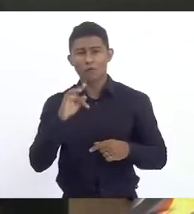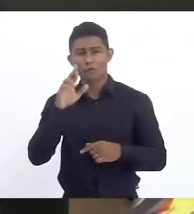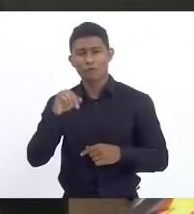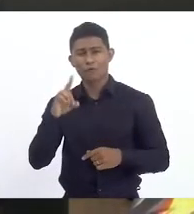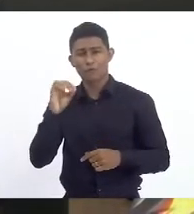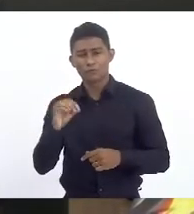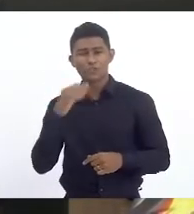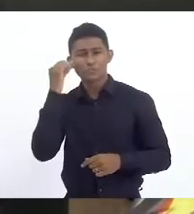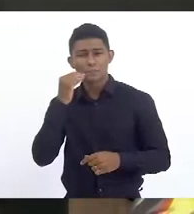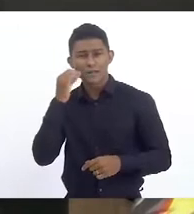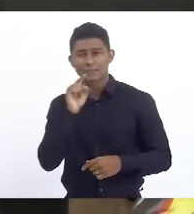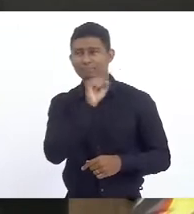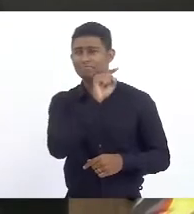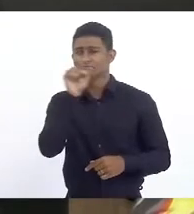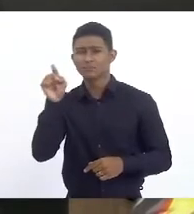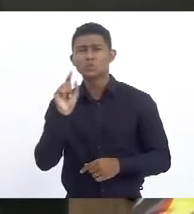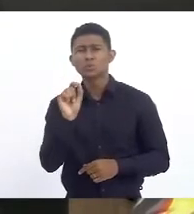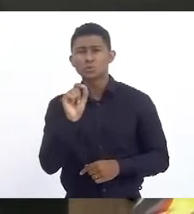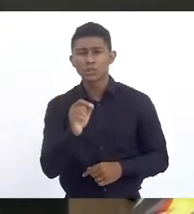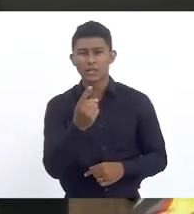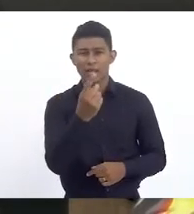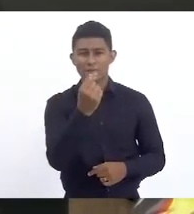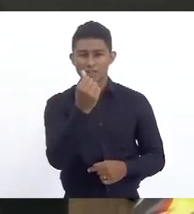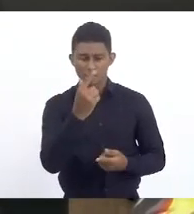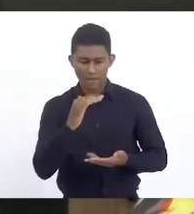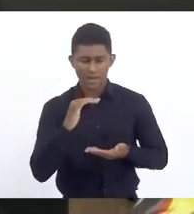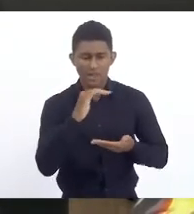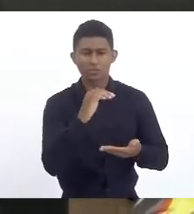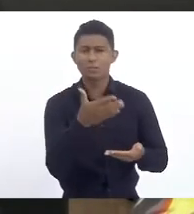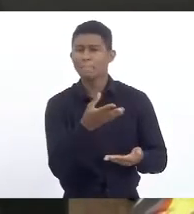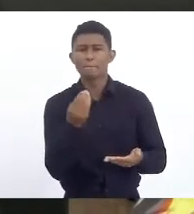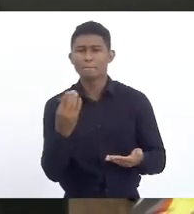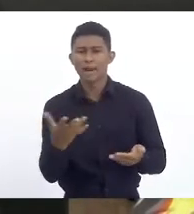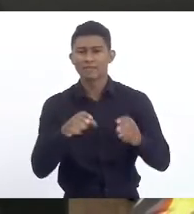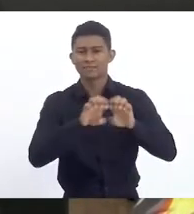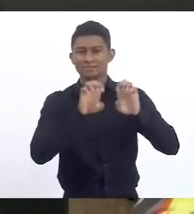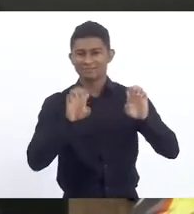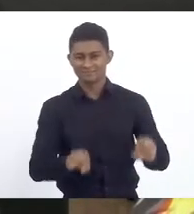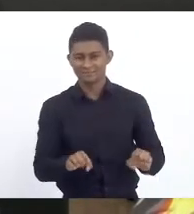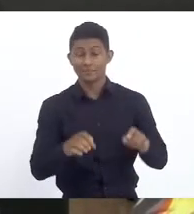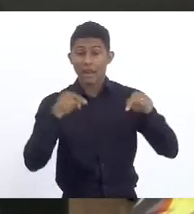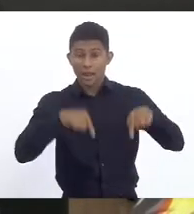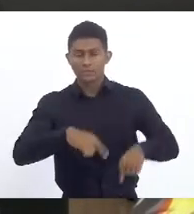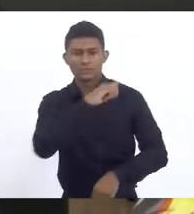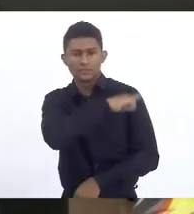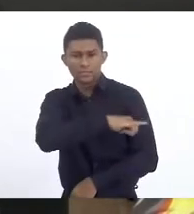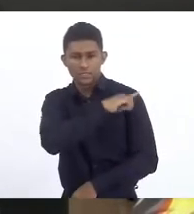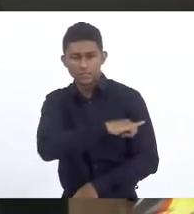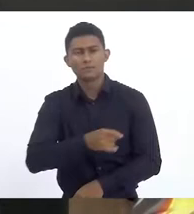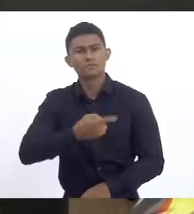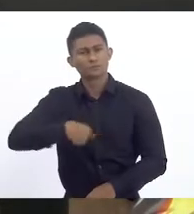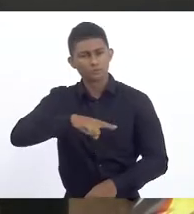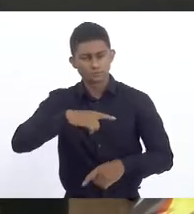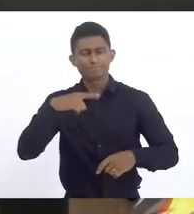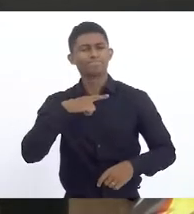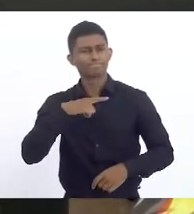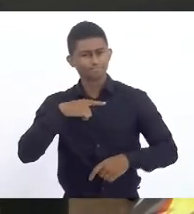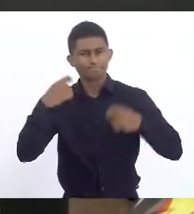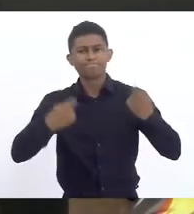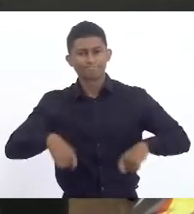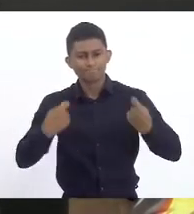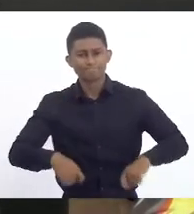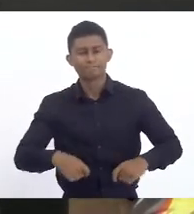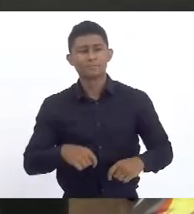tem trazido, que é o investimento na parte de infraestrutura. E, principalmente, na infraestrutura fluminense, a gente tem uma agenda importante de investimentos